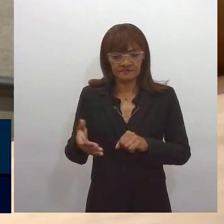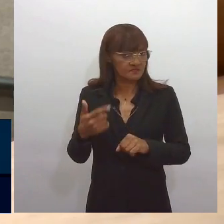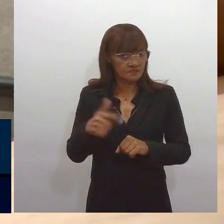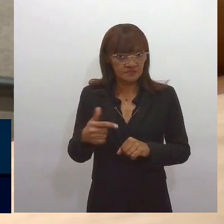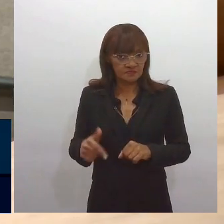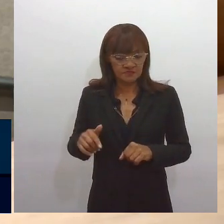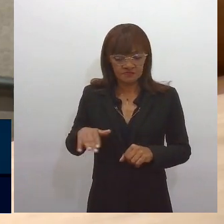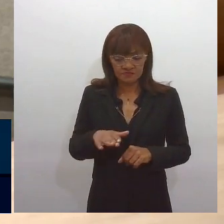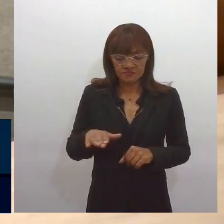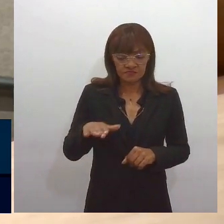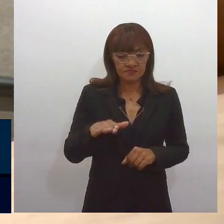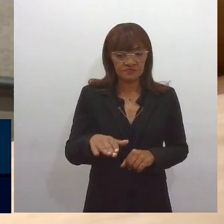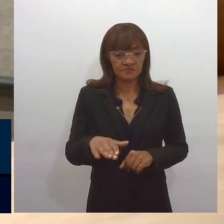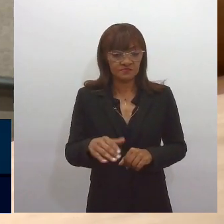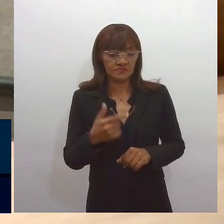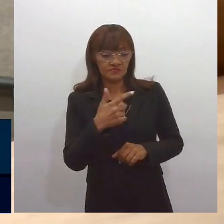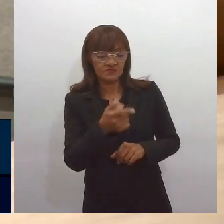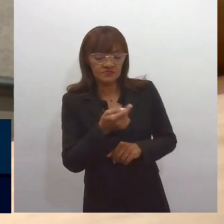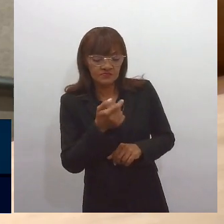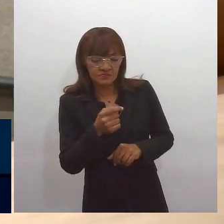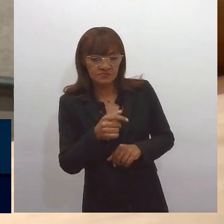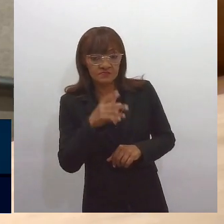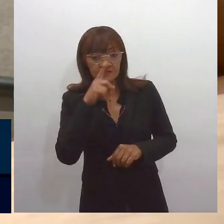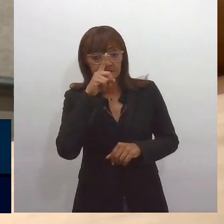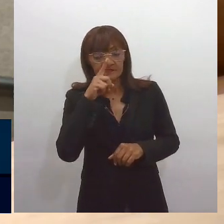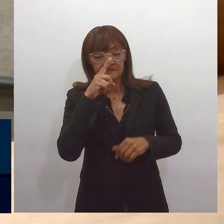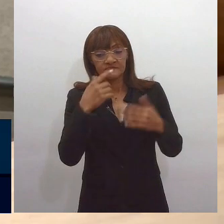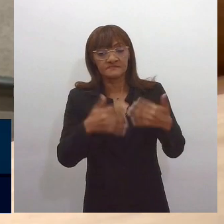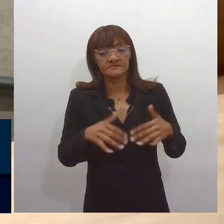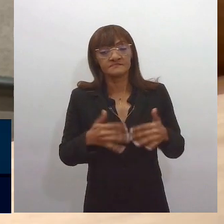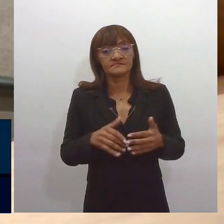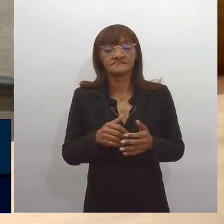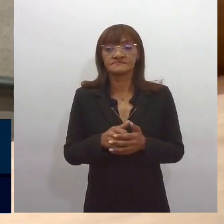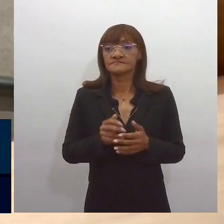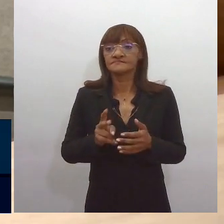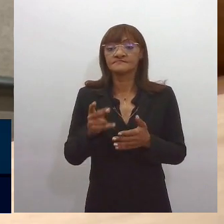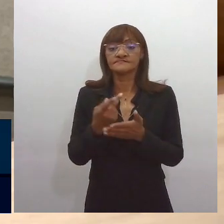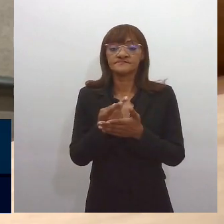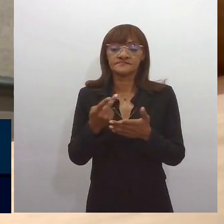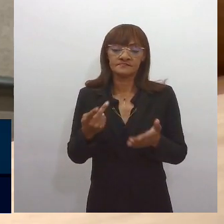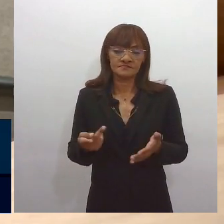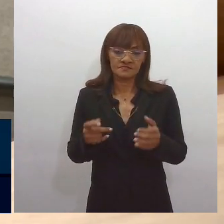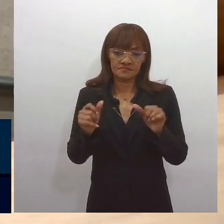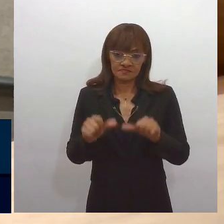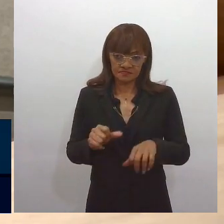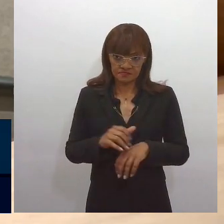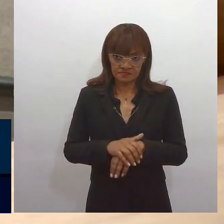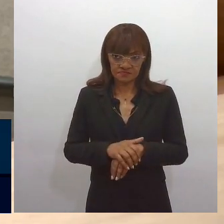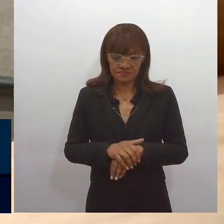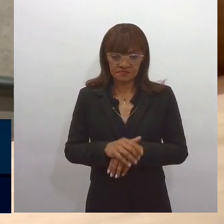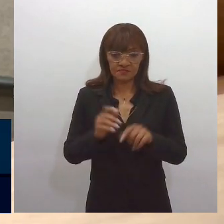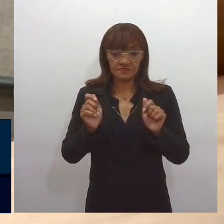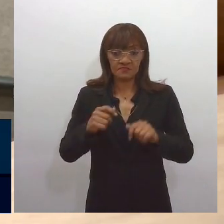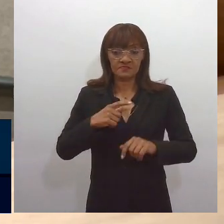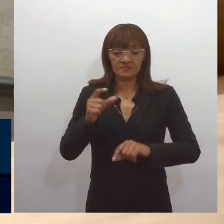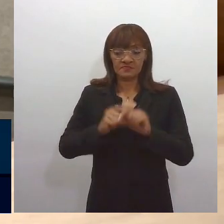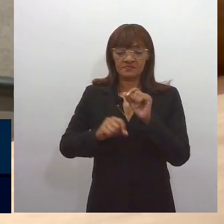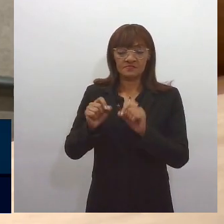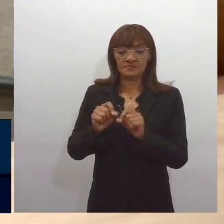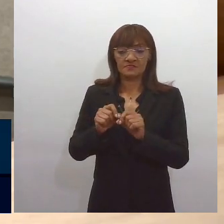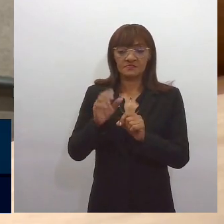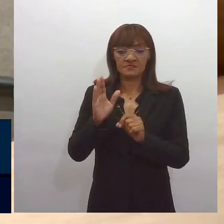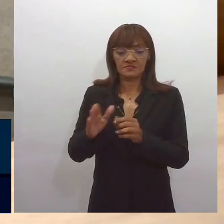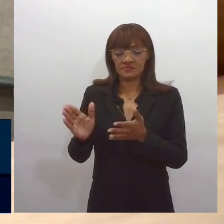arrisca infelizmente acontece né algum acidente existe a perspectiva antes da duplicação de algum desse trecho conter alguma